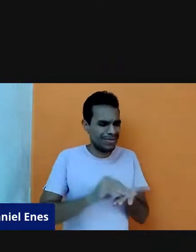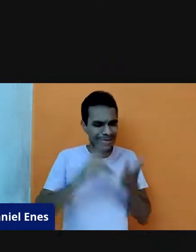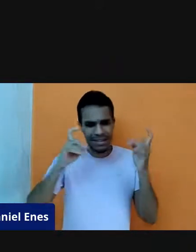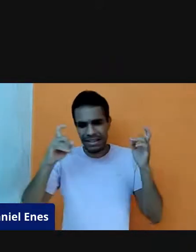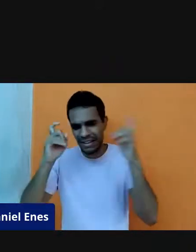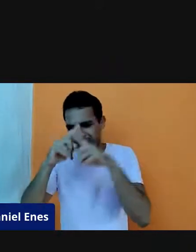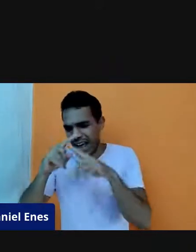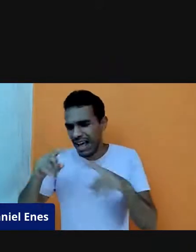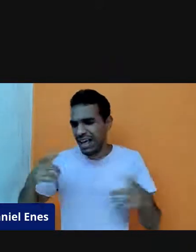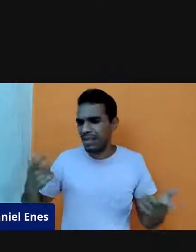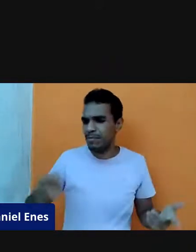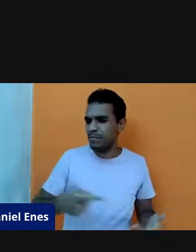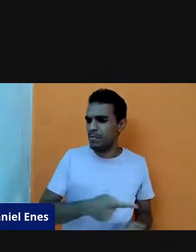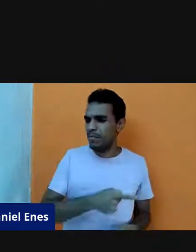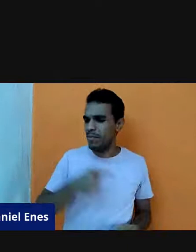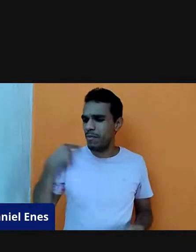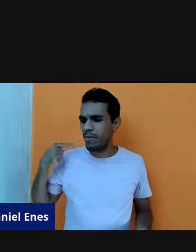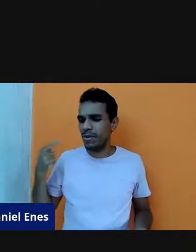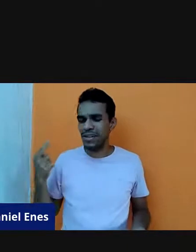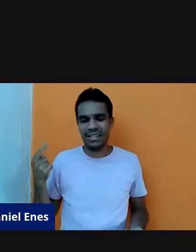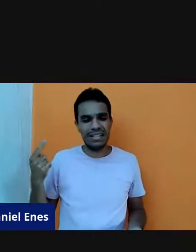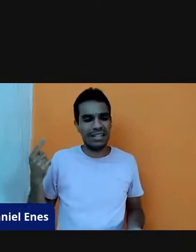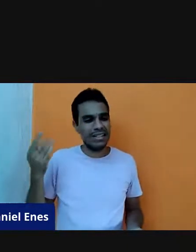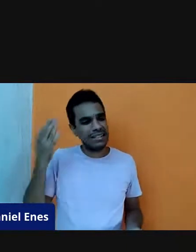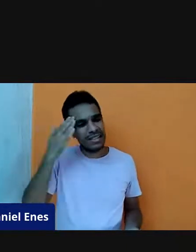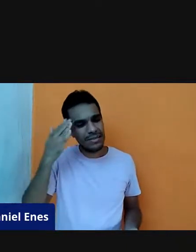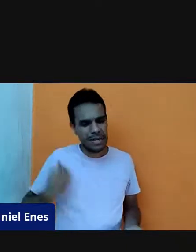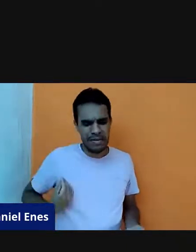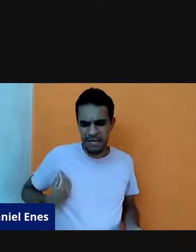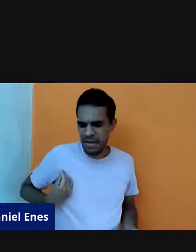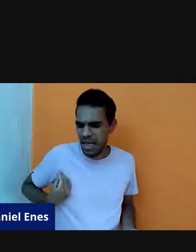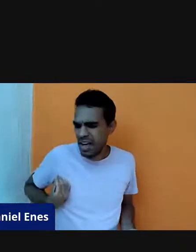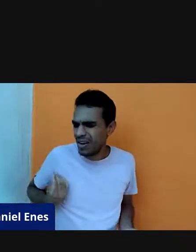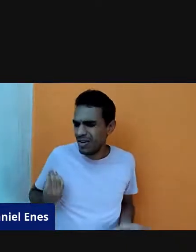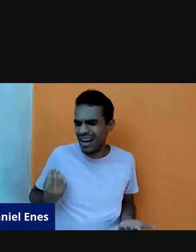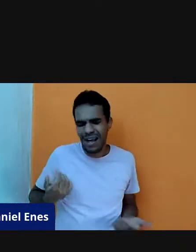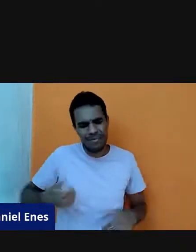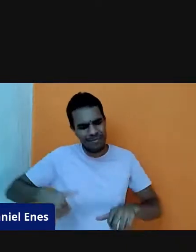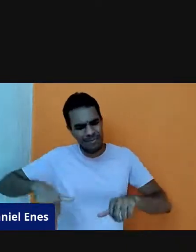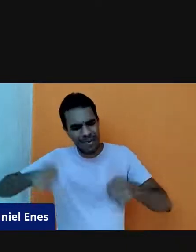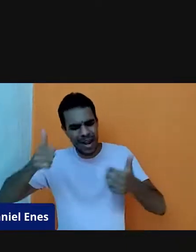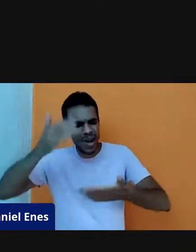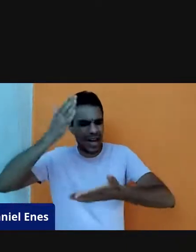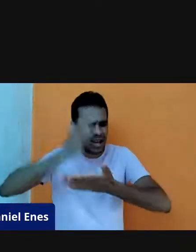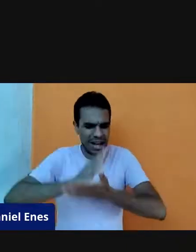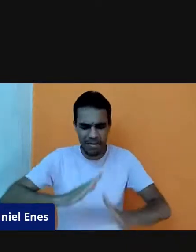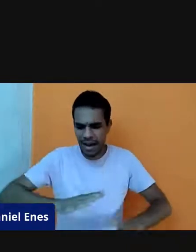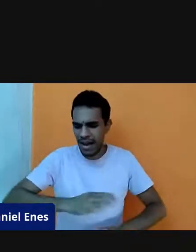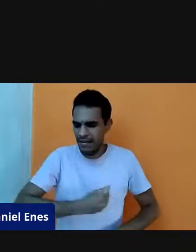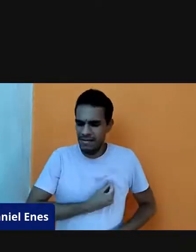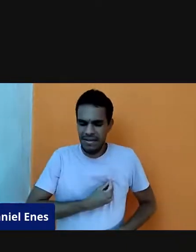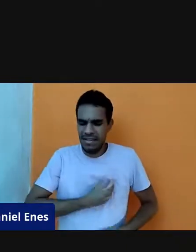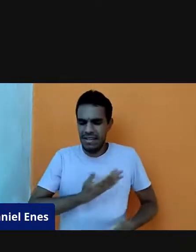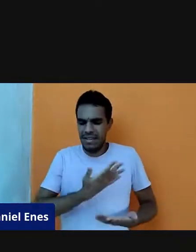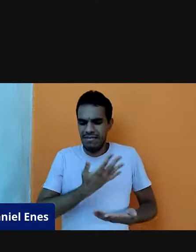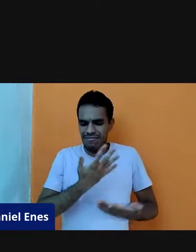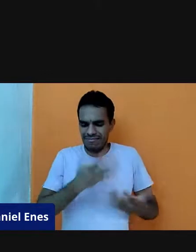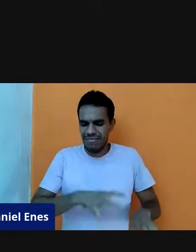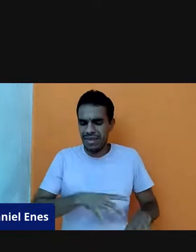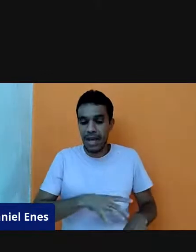para morrer quem sequer sabia que estava vivo, é melhor acabar logo com a vida, e ele quer se jogar no rio